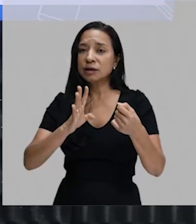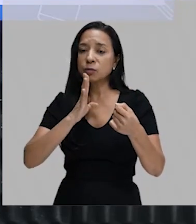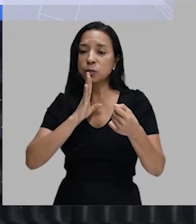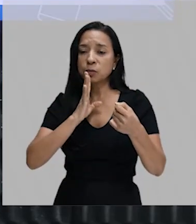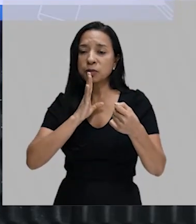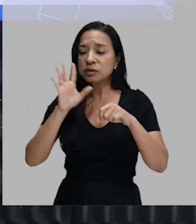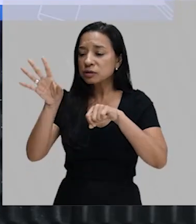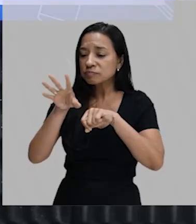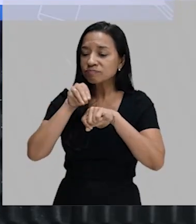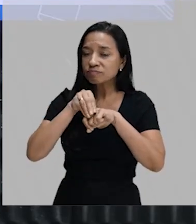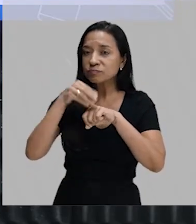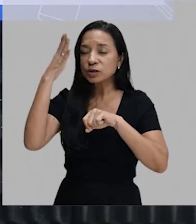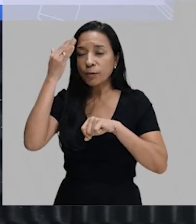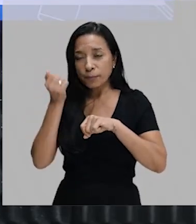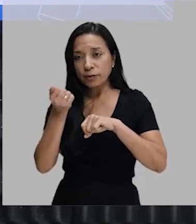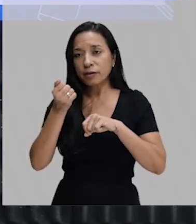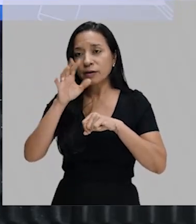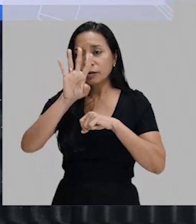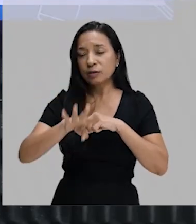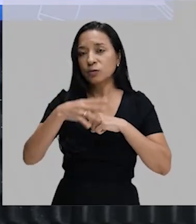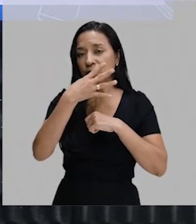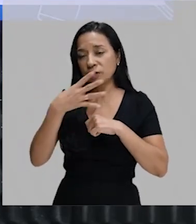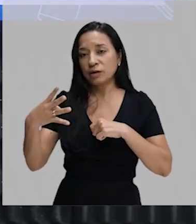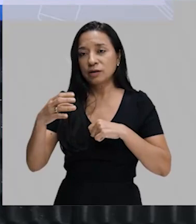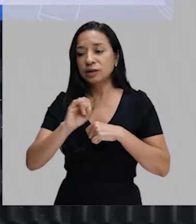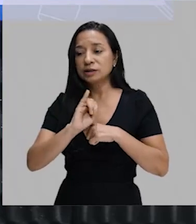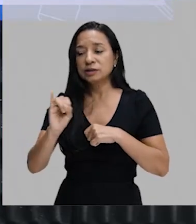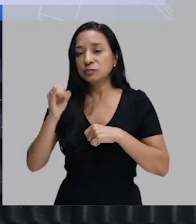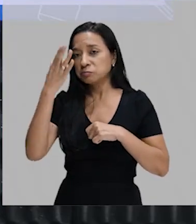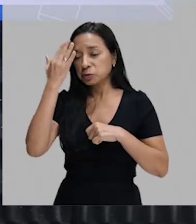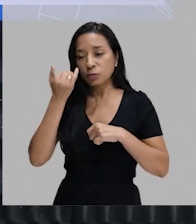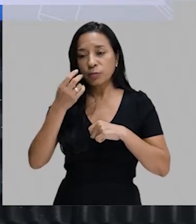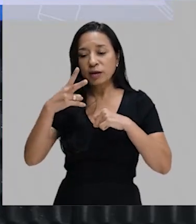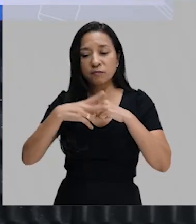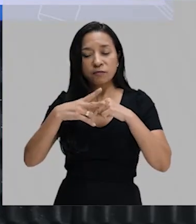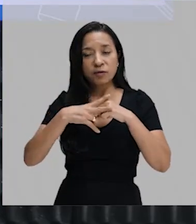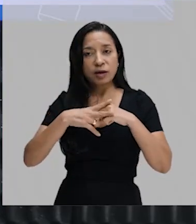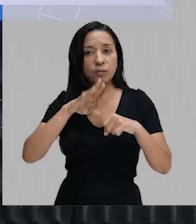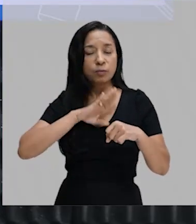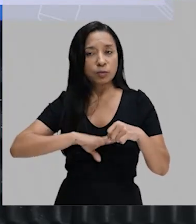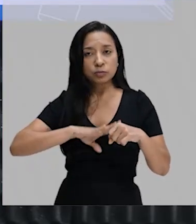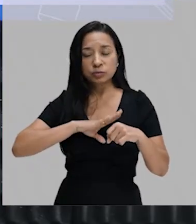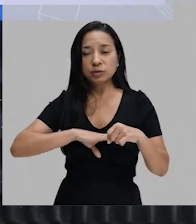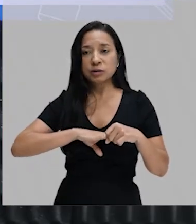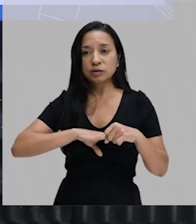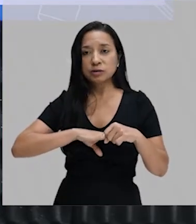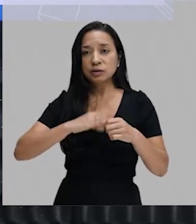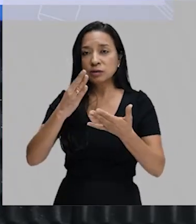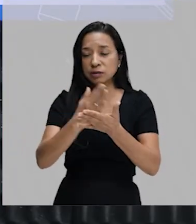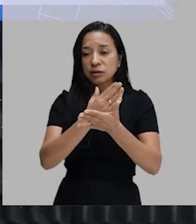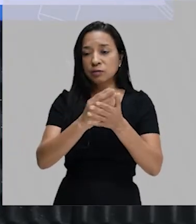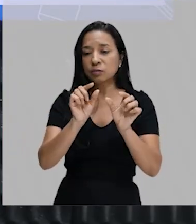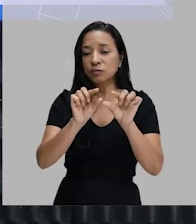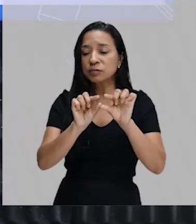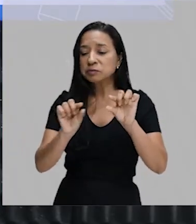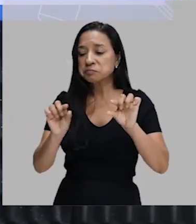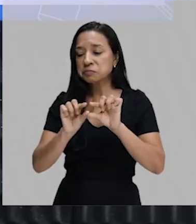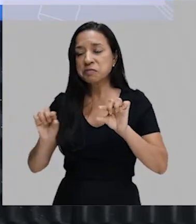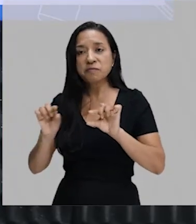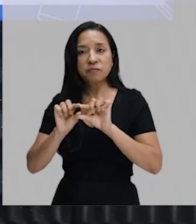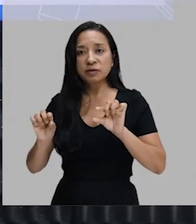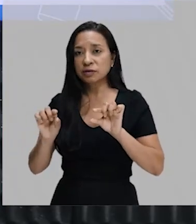eu não souber verbo em português, algumas construções, algumas frases eu não vou